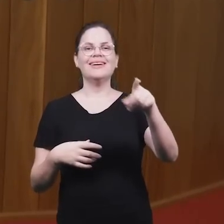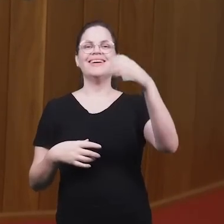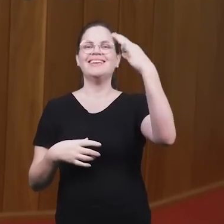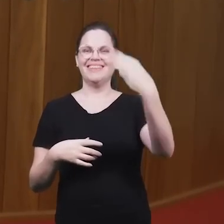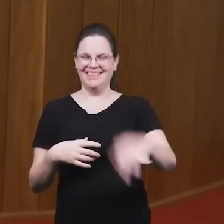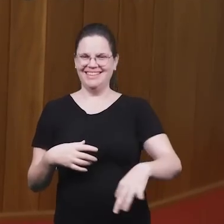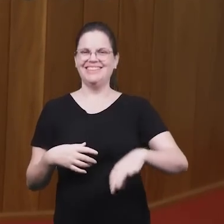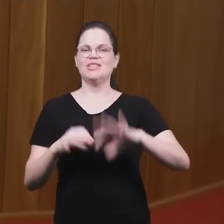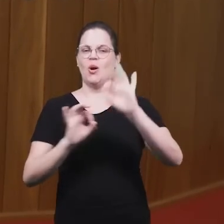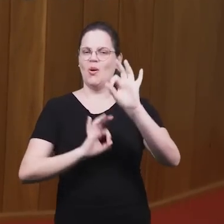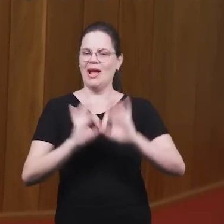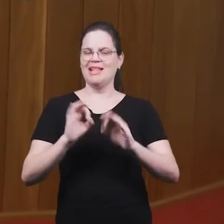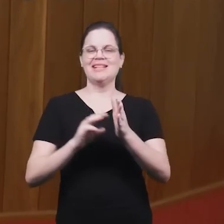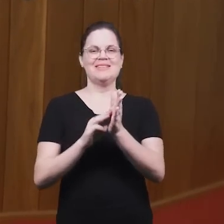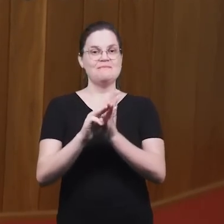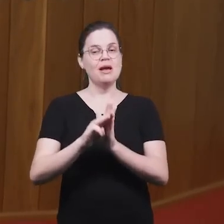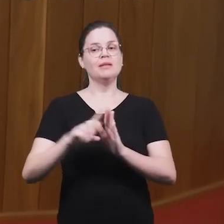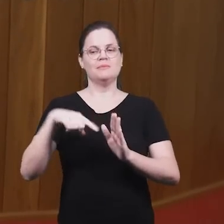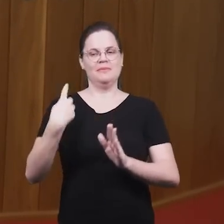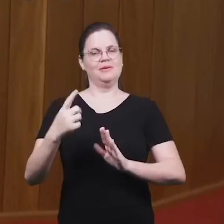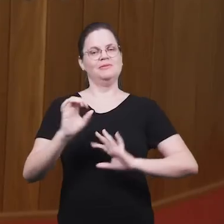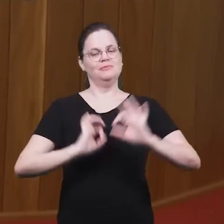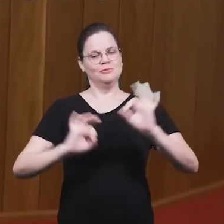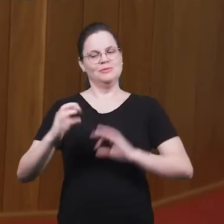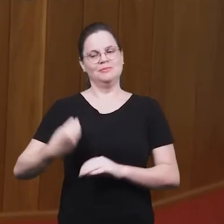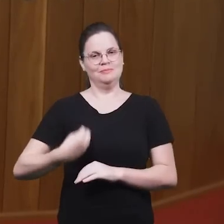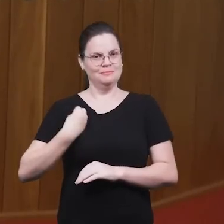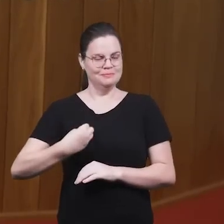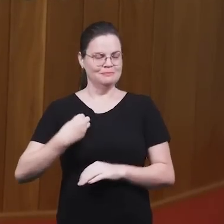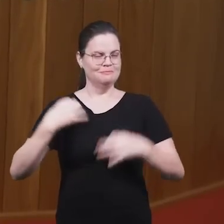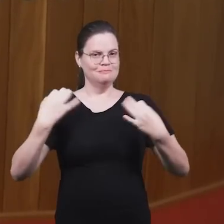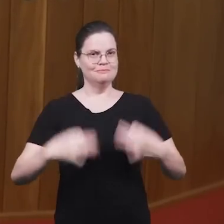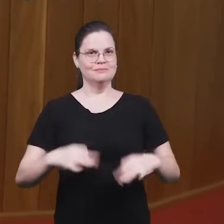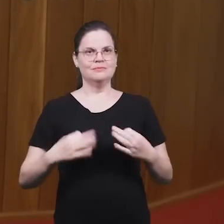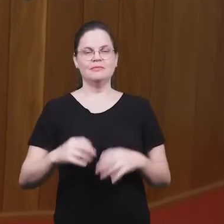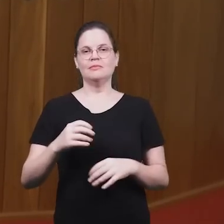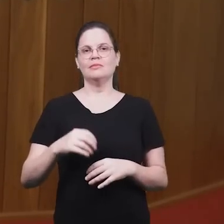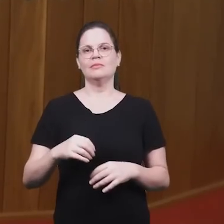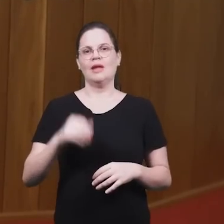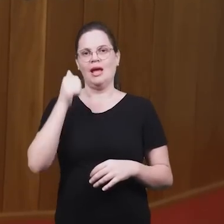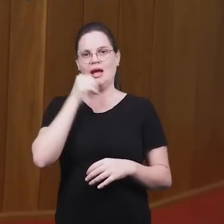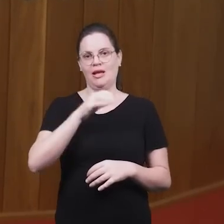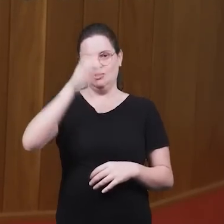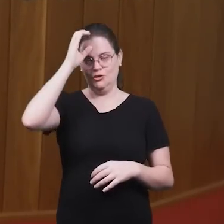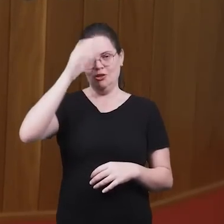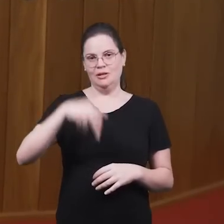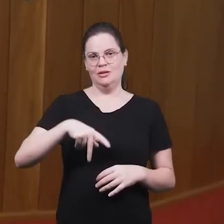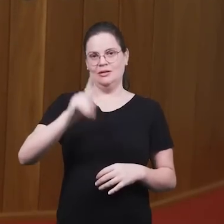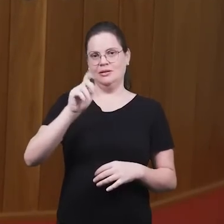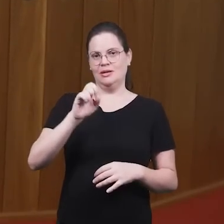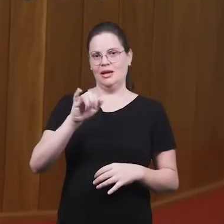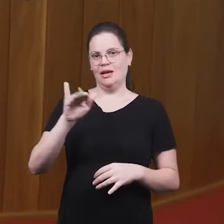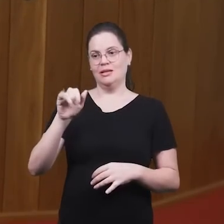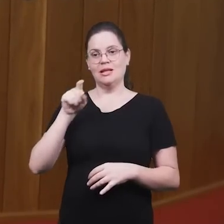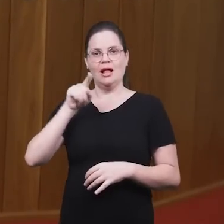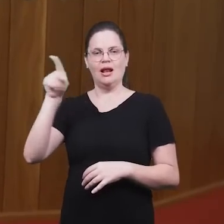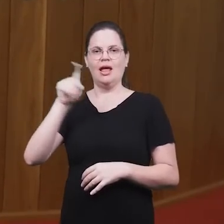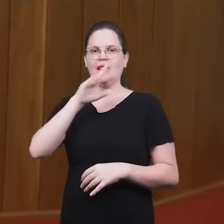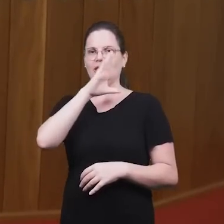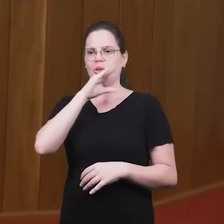Isso, para a gente ficar com a vida bem organizada. E a tia Késia, nesse momento, ela está dando aula lá para